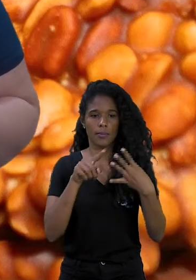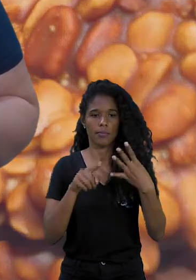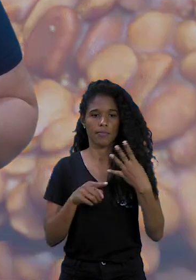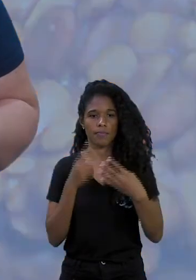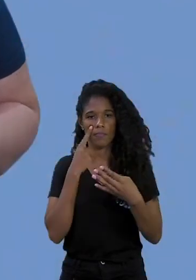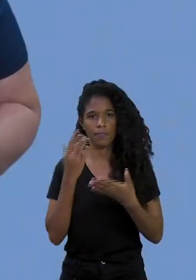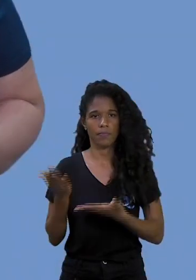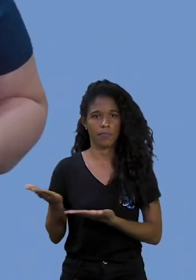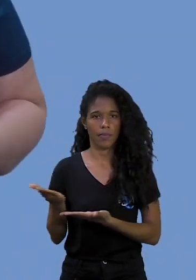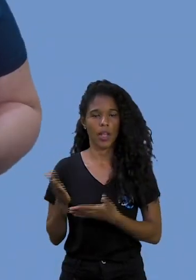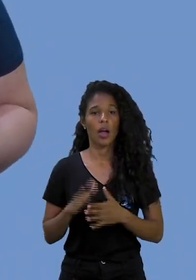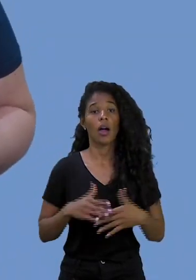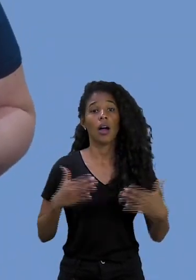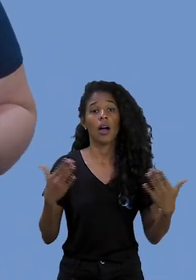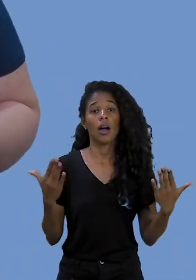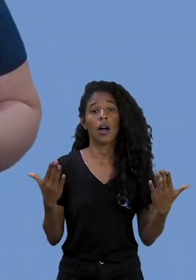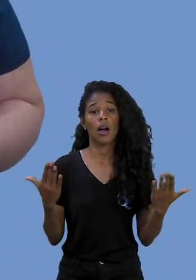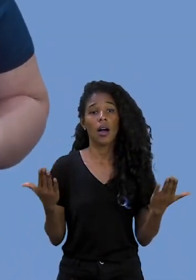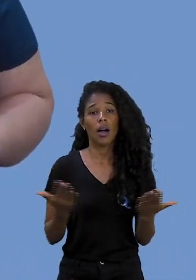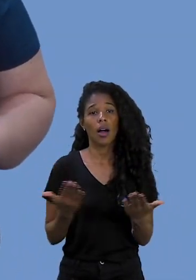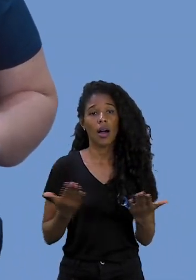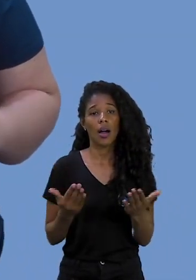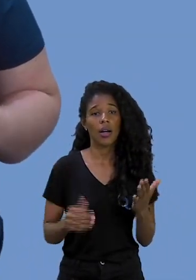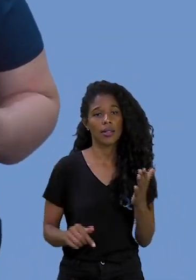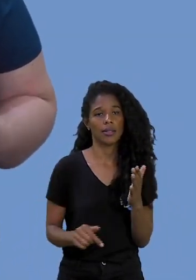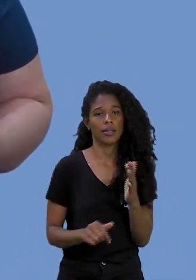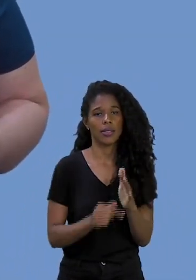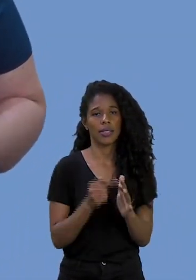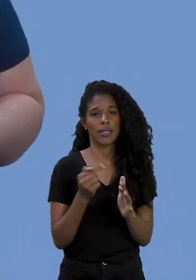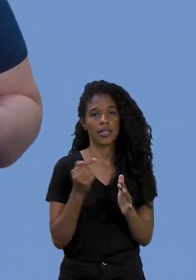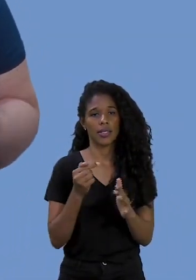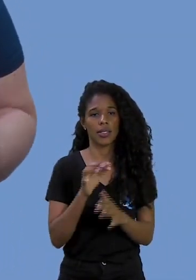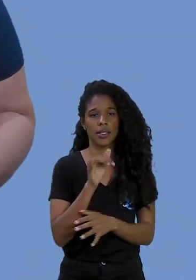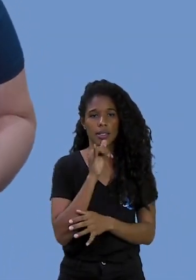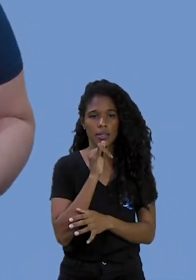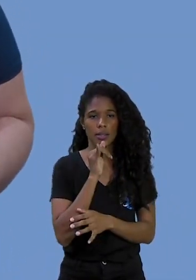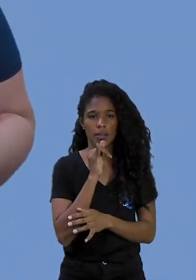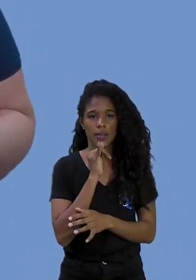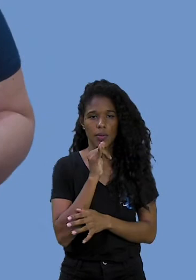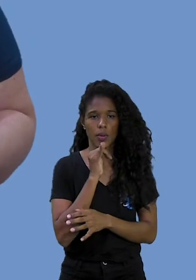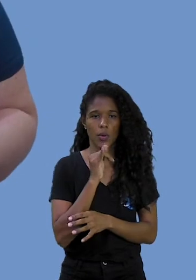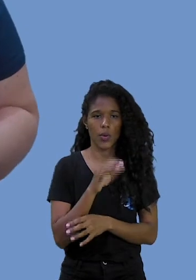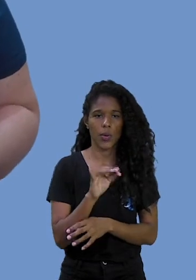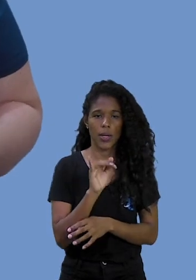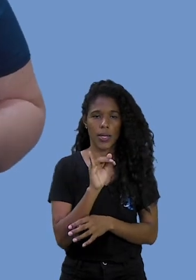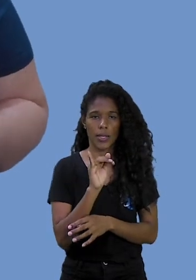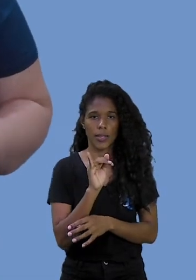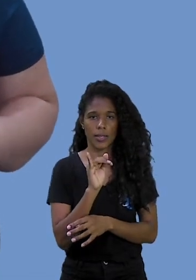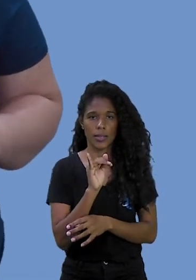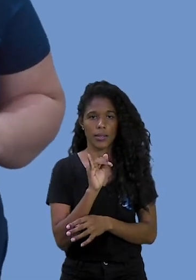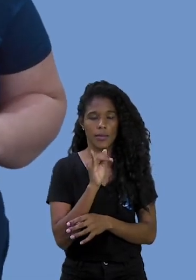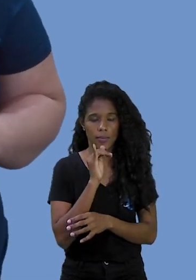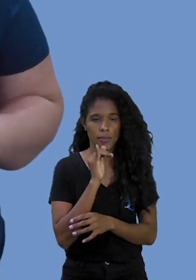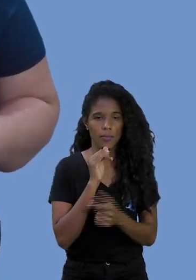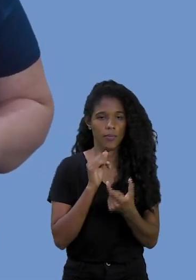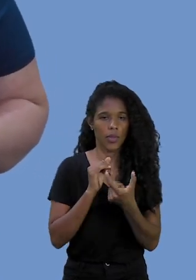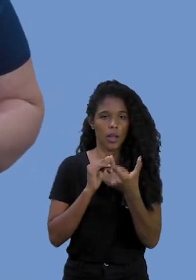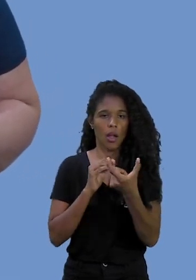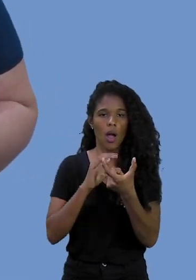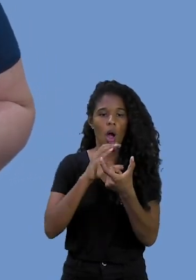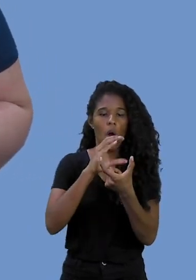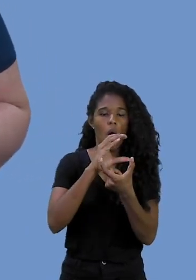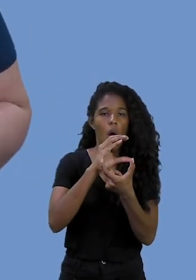tá certo? E aí, próximo, com o prefixo co. O que vai acontecer?